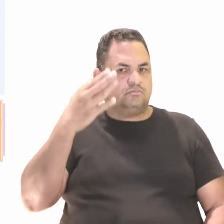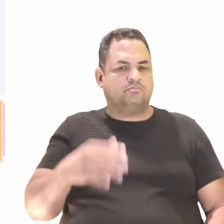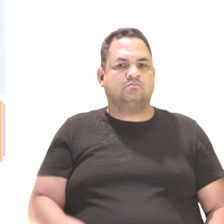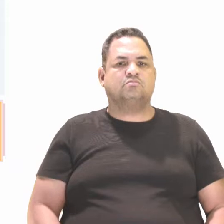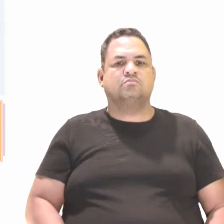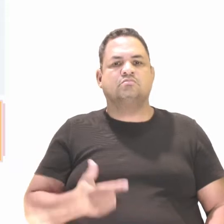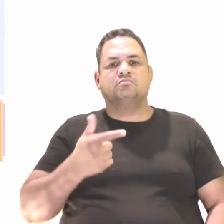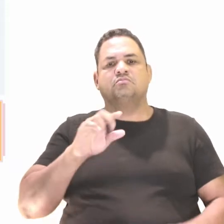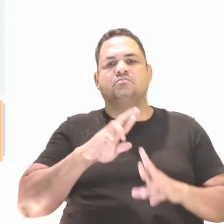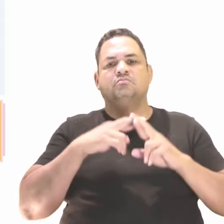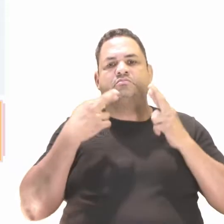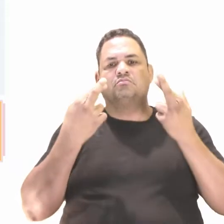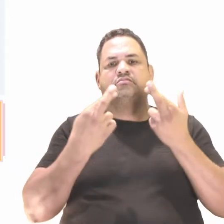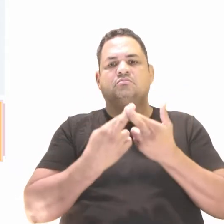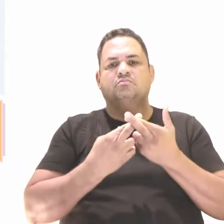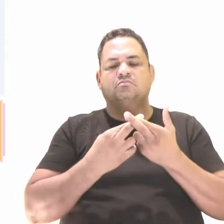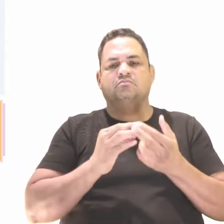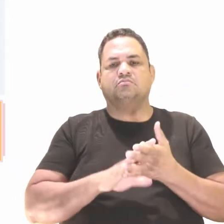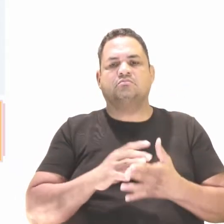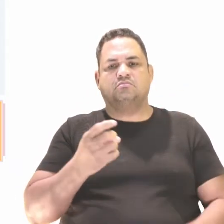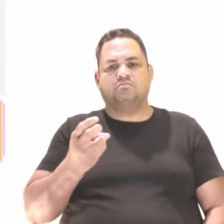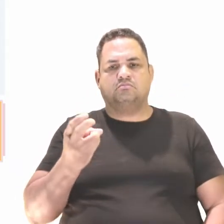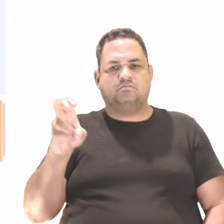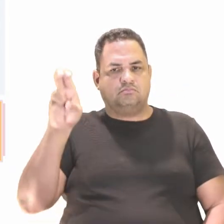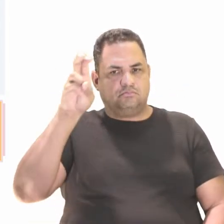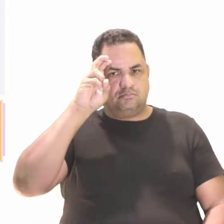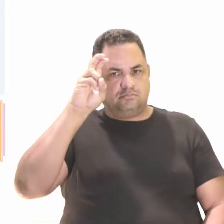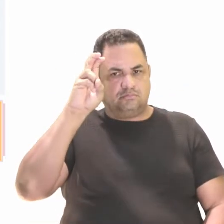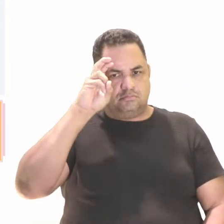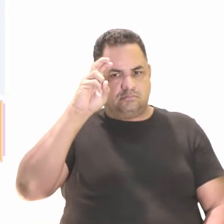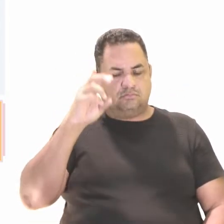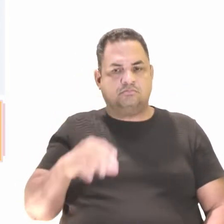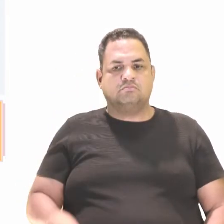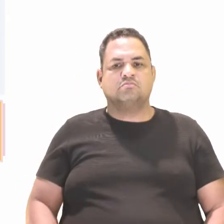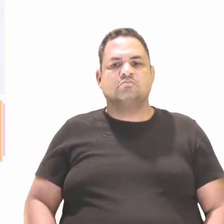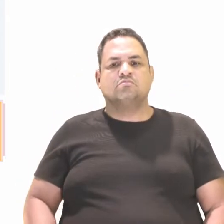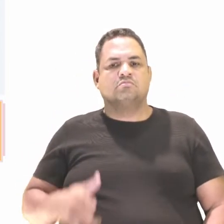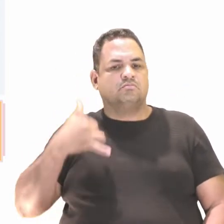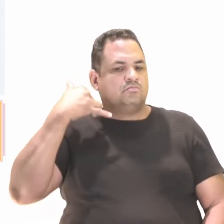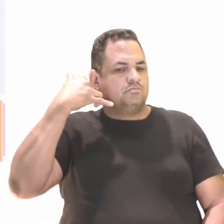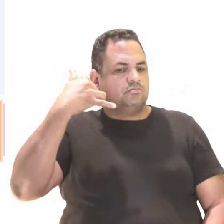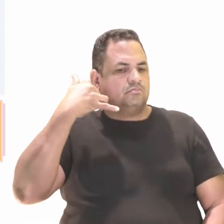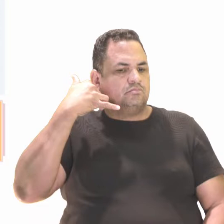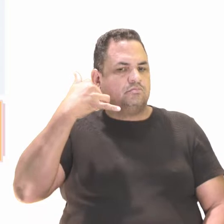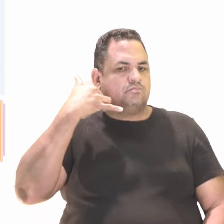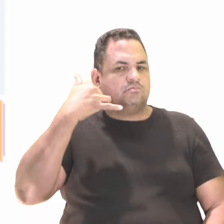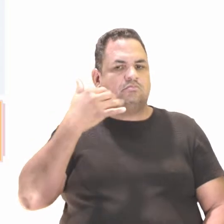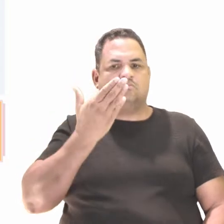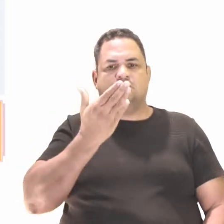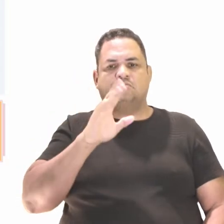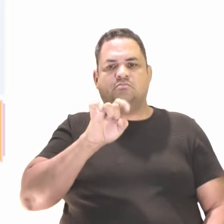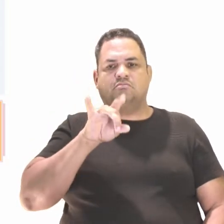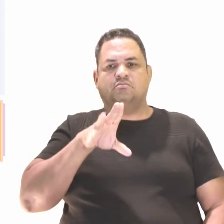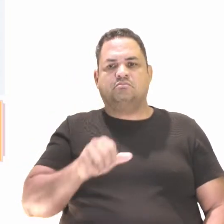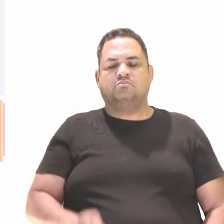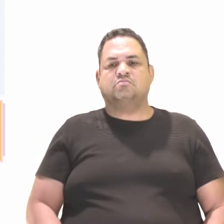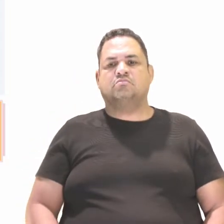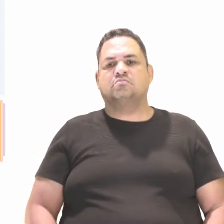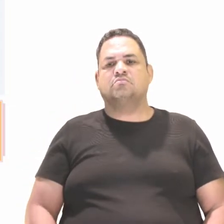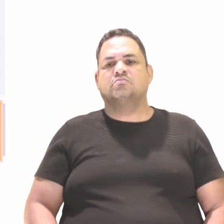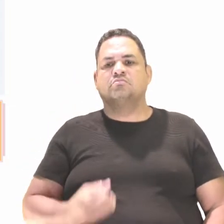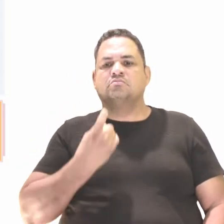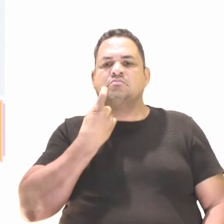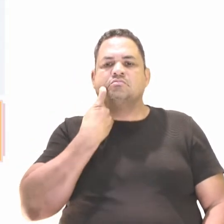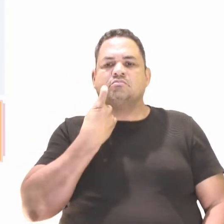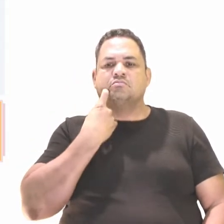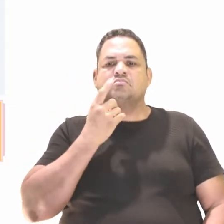outra reunião. Na Thursday call Sol, ela tem que ligar para esse Sol, meeting. Na